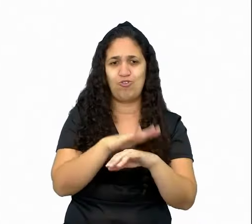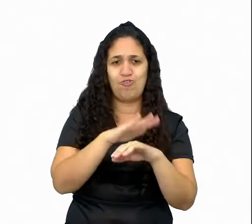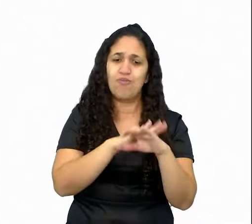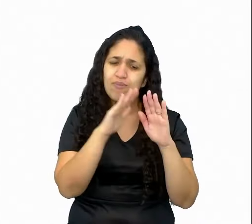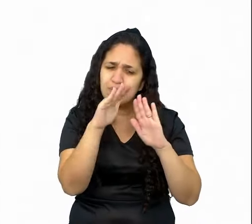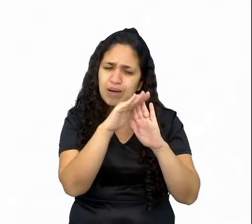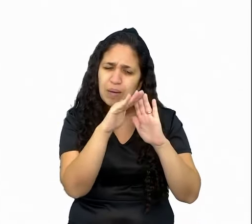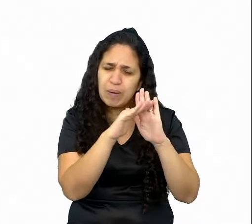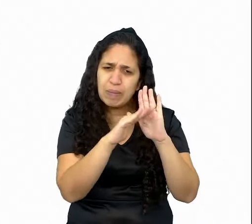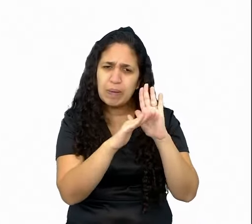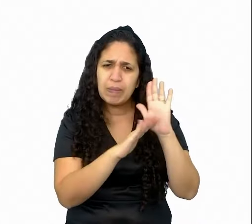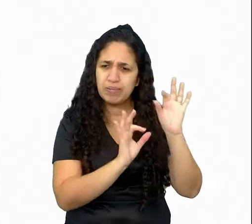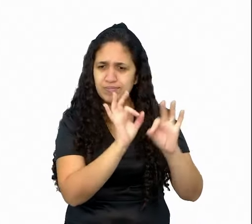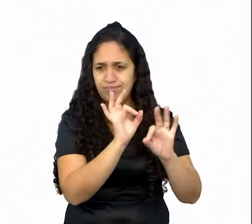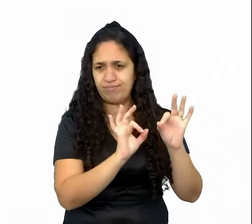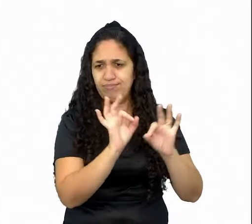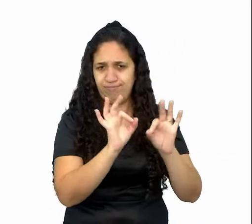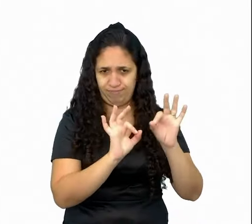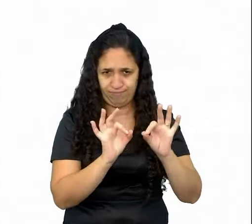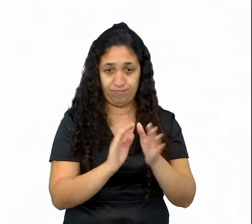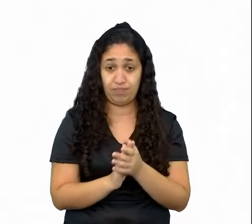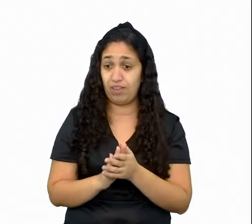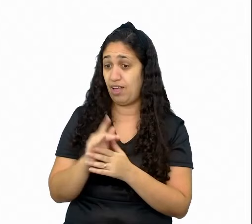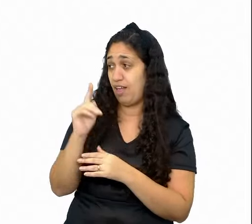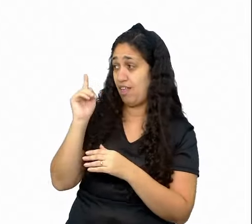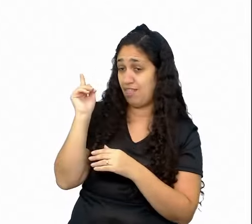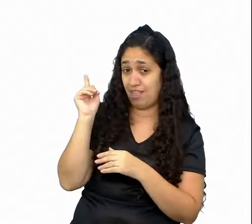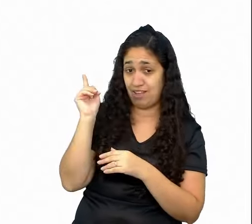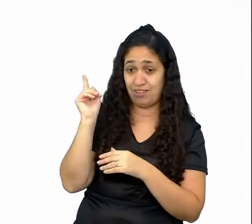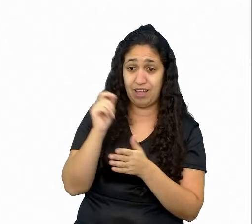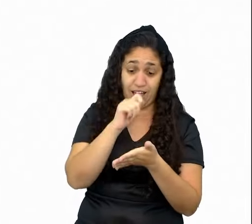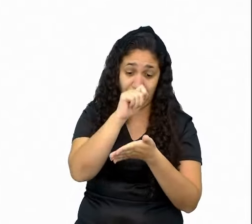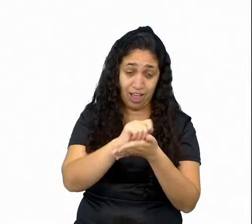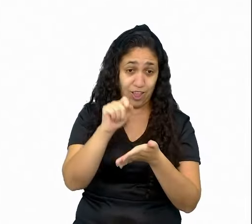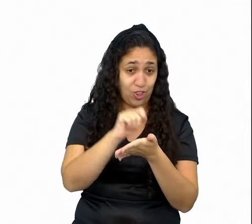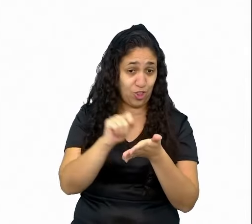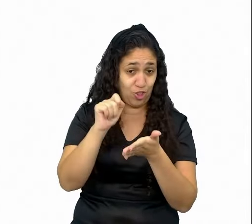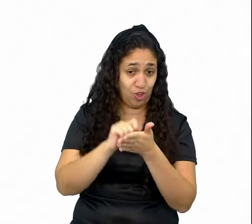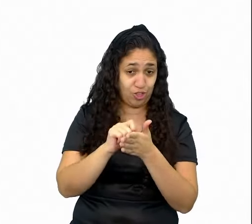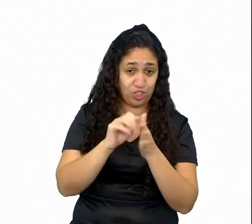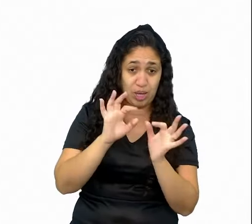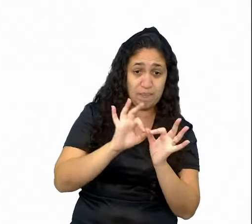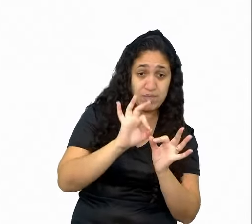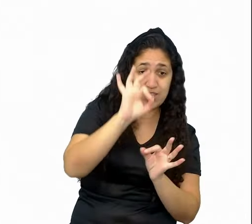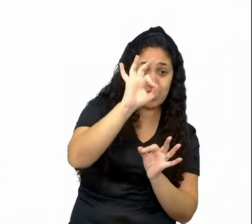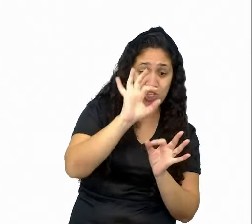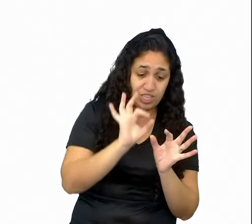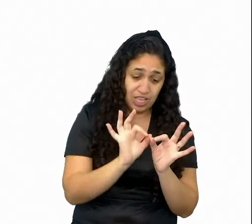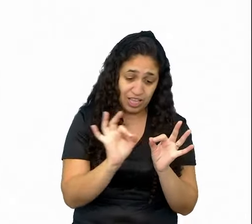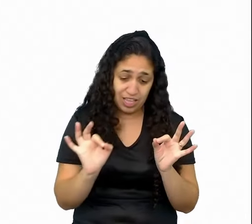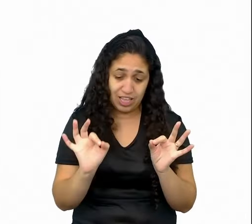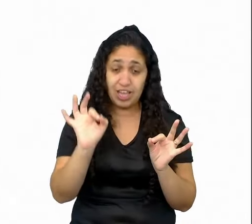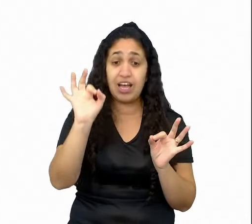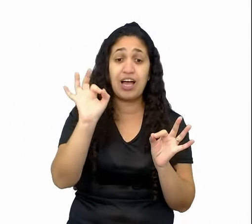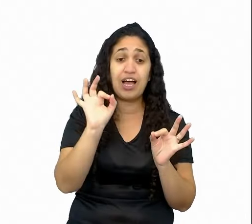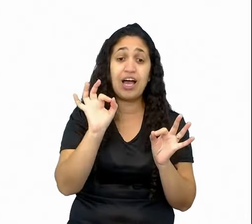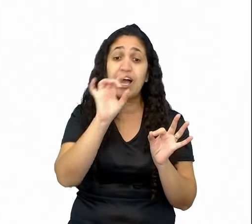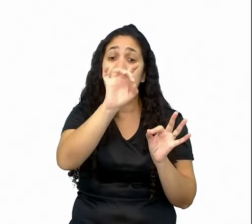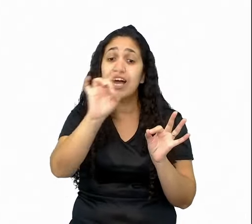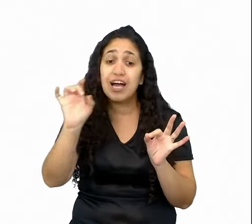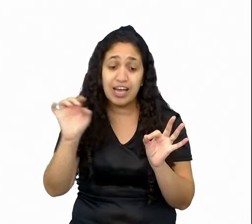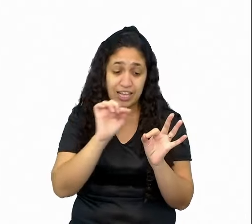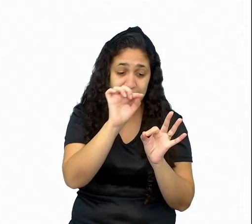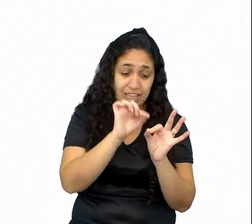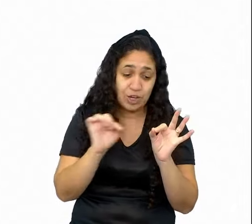a passo, né? Aí a gente tem lá, ó, anote a medida do lado de cada quadradinho preto. Então, qual é a medida do